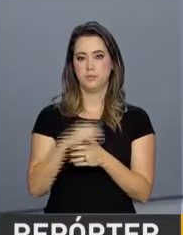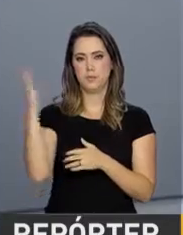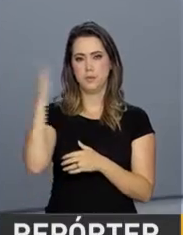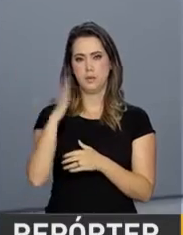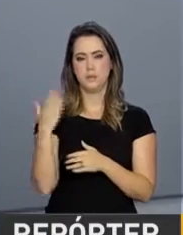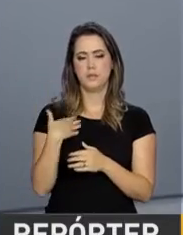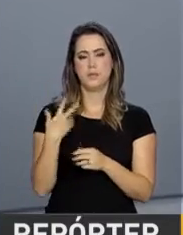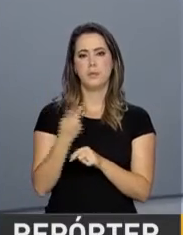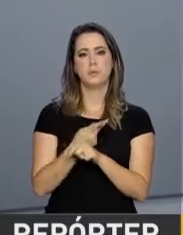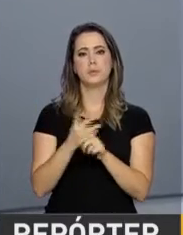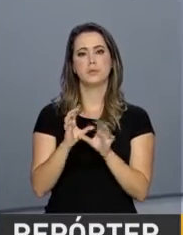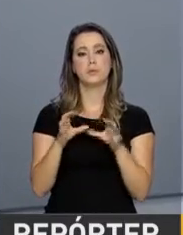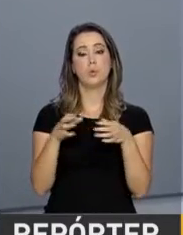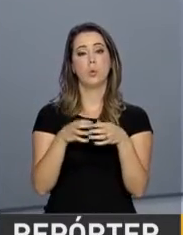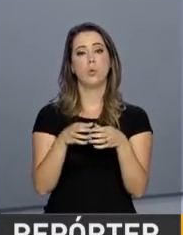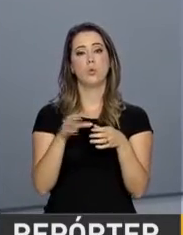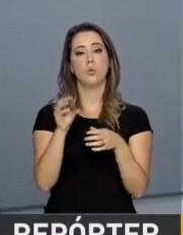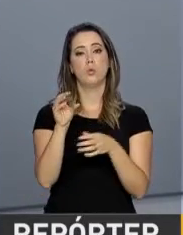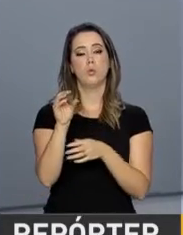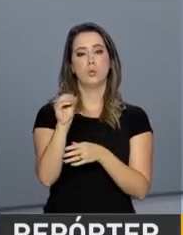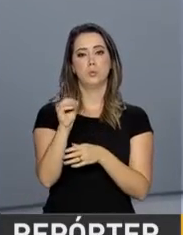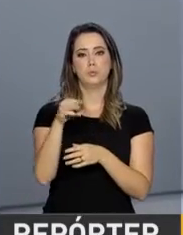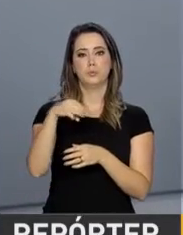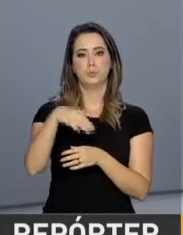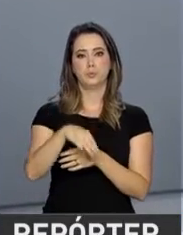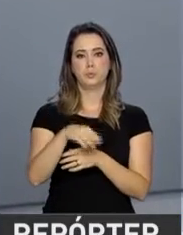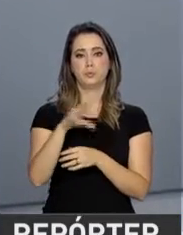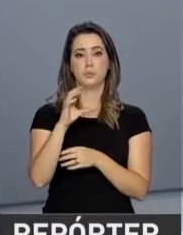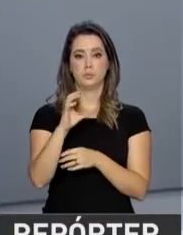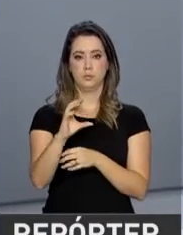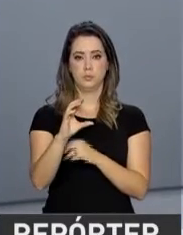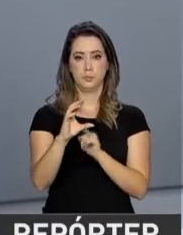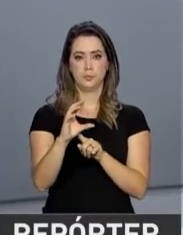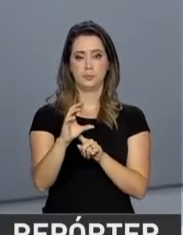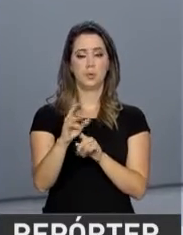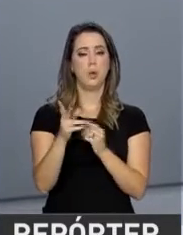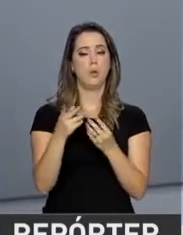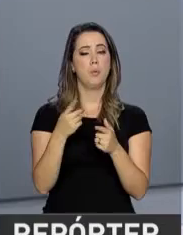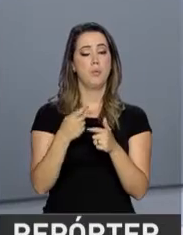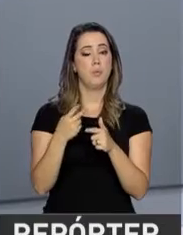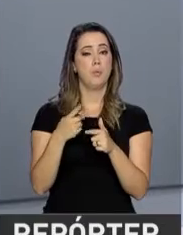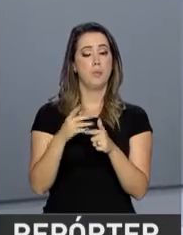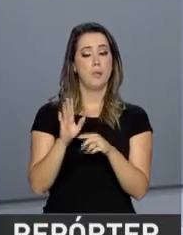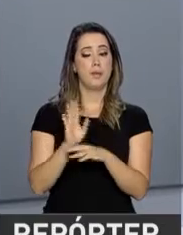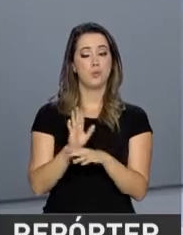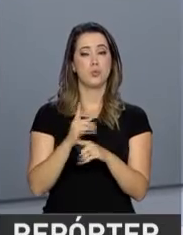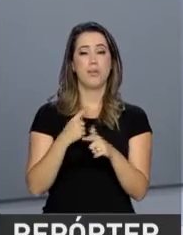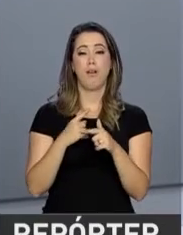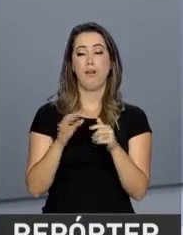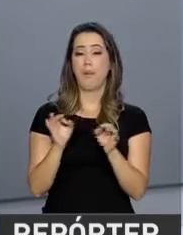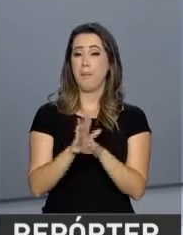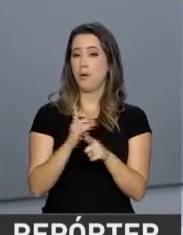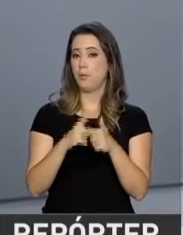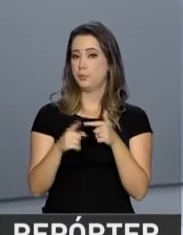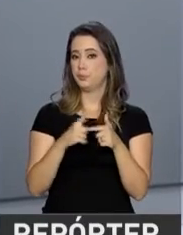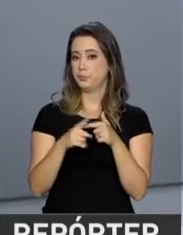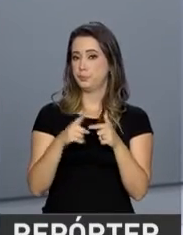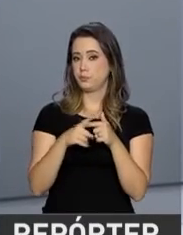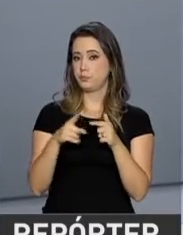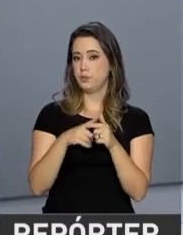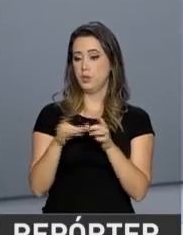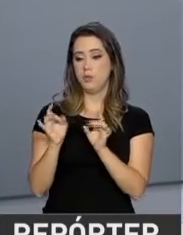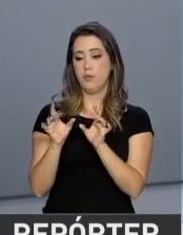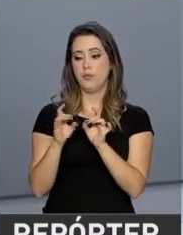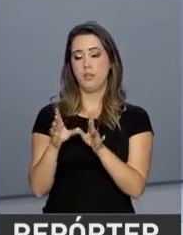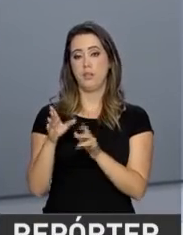o brasil vai recorrer à organização mundial do comércio para resolver o impasse na exportação de carne de frango para a união européia